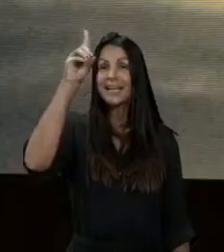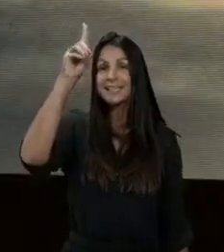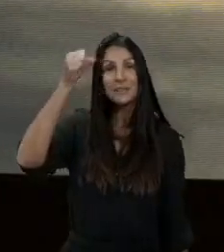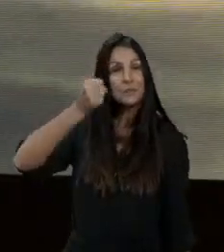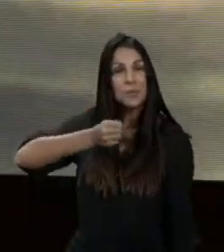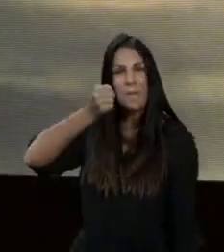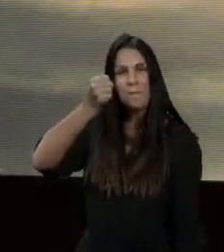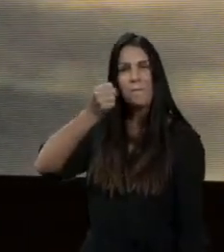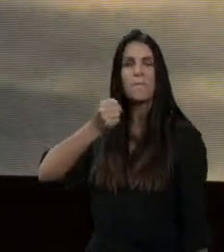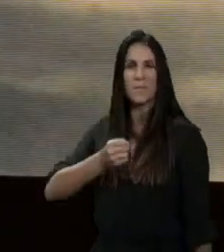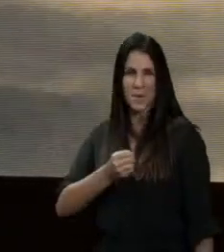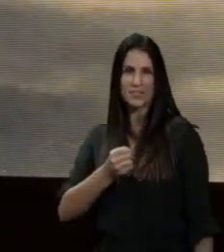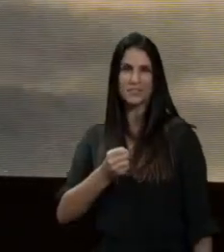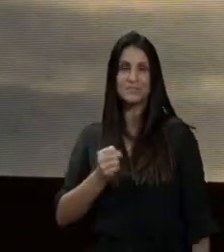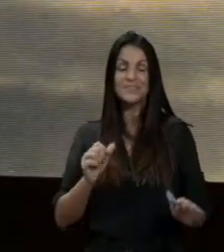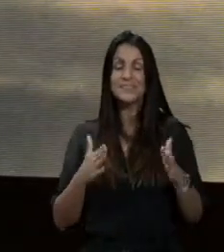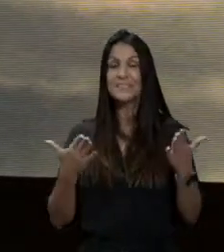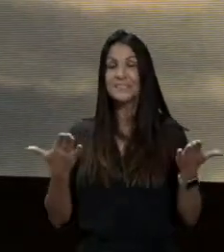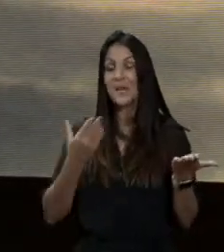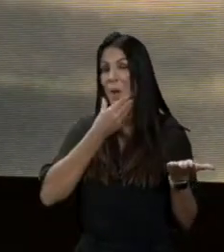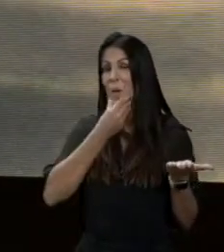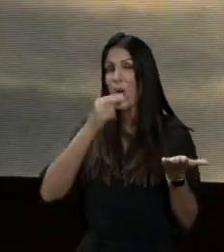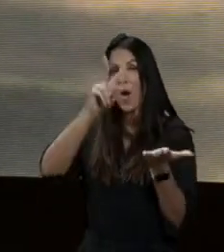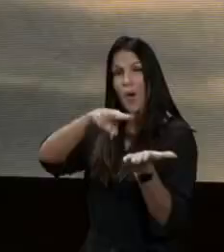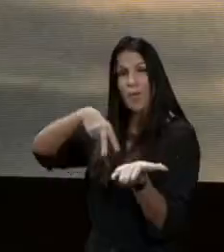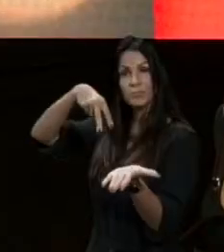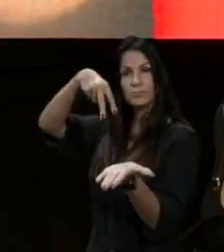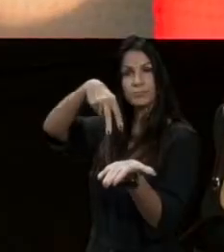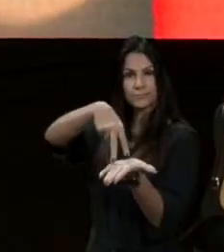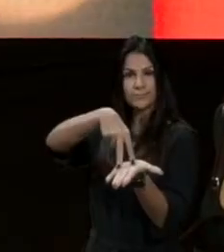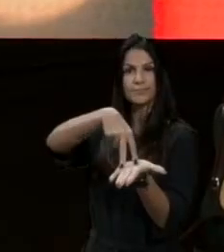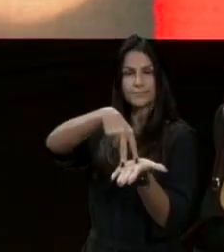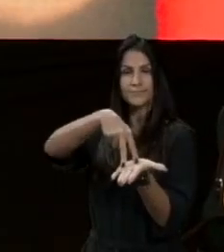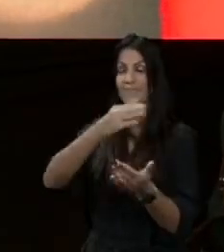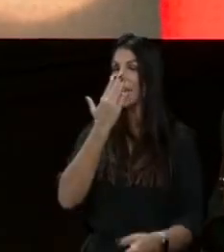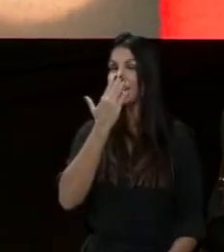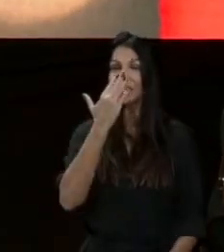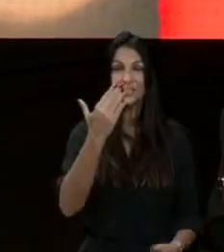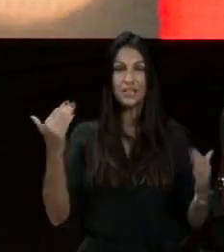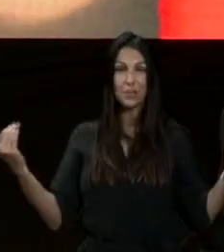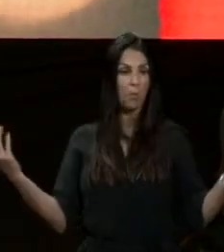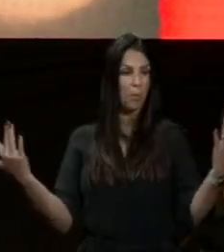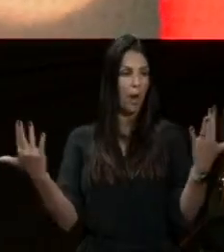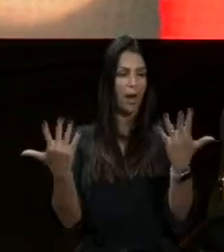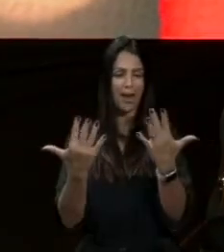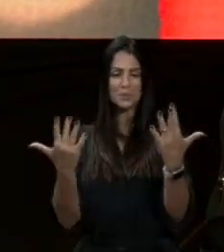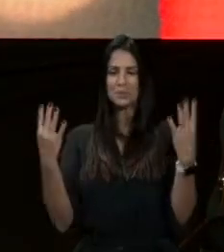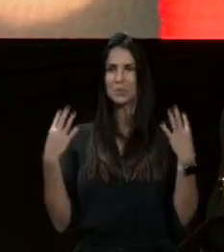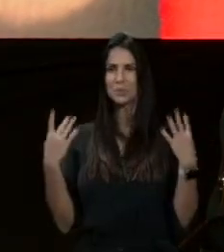e então aquele homem se levanta em diante de todos que ficam